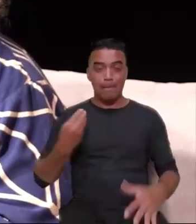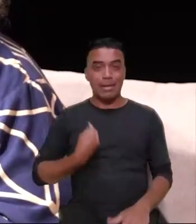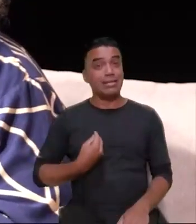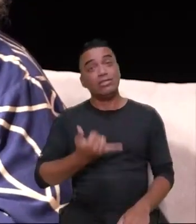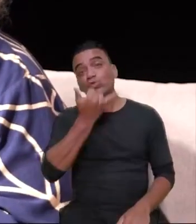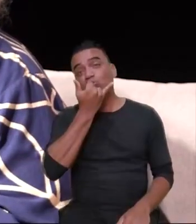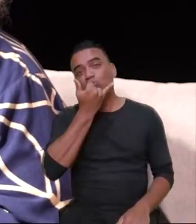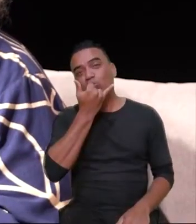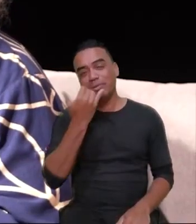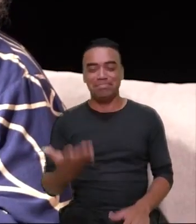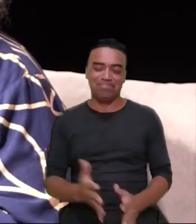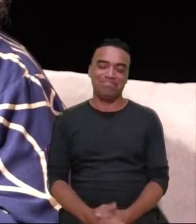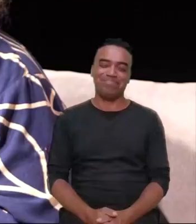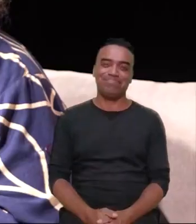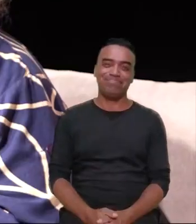desculpem.